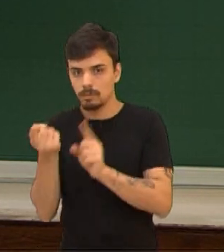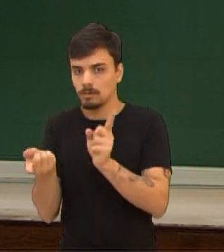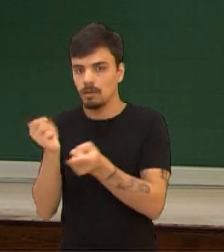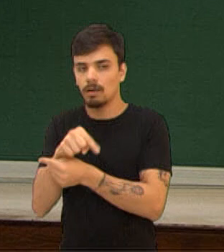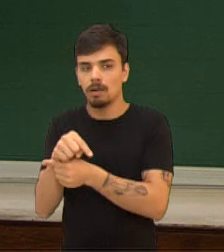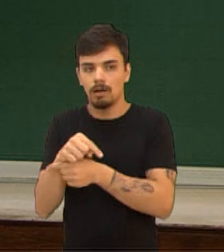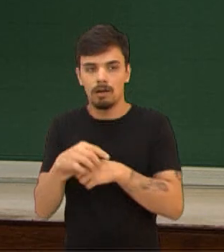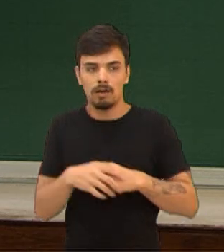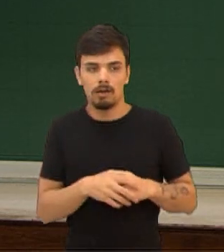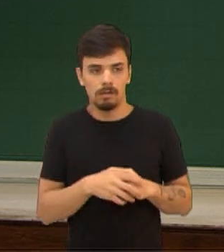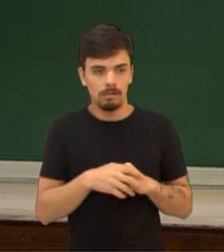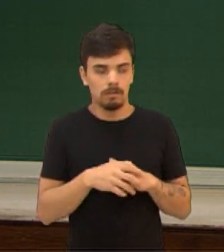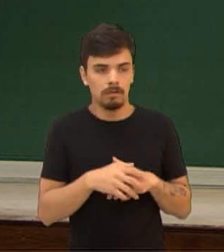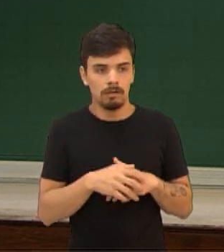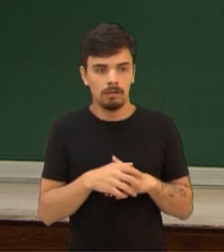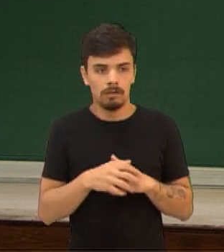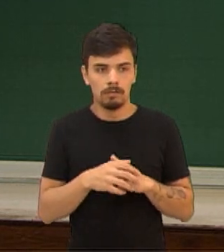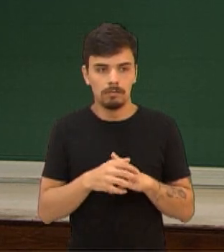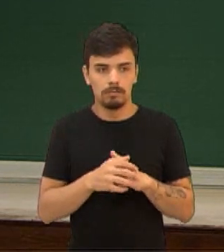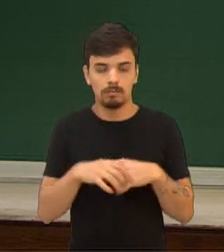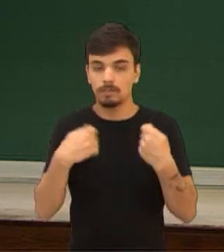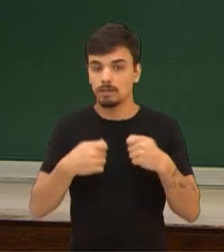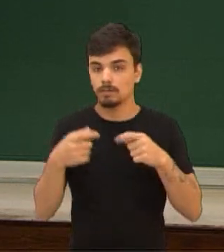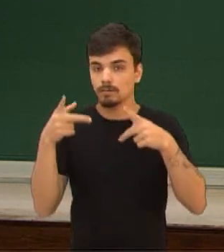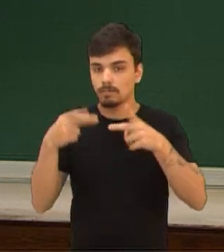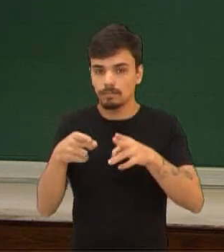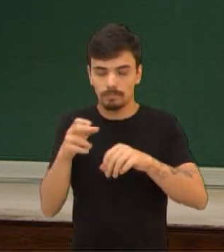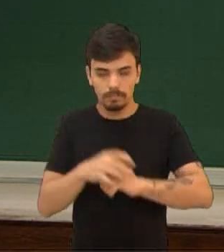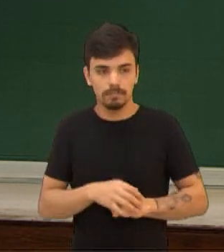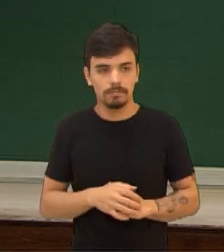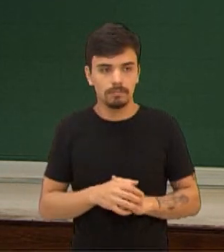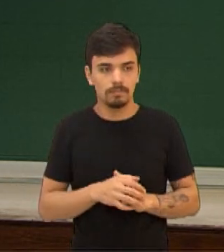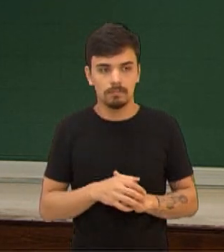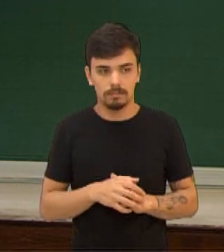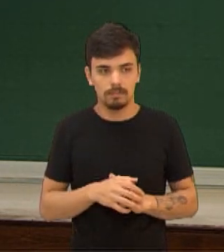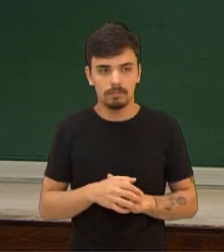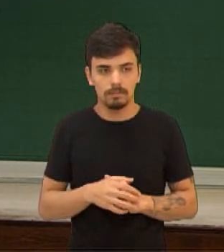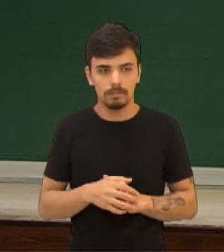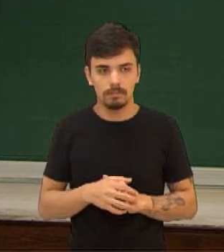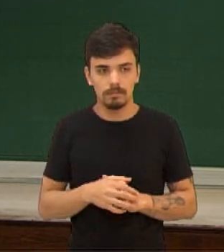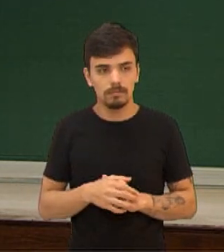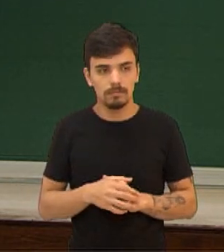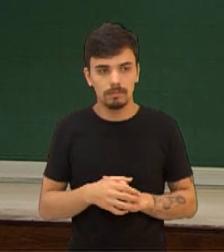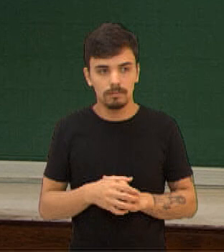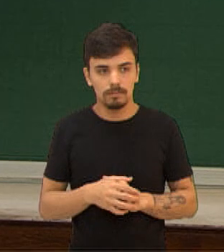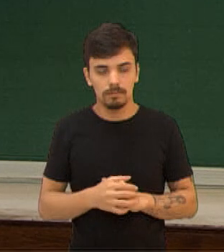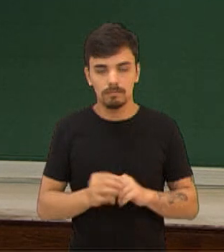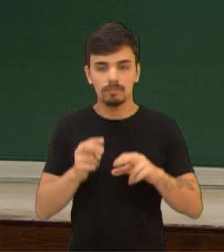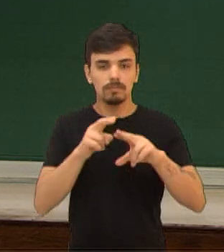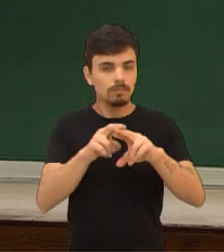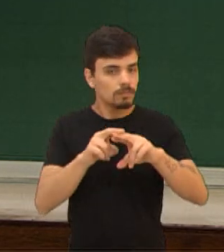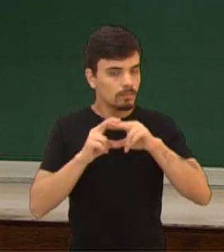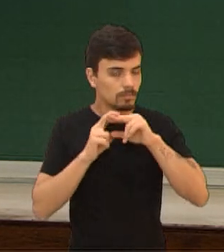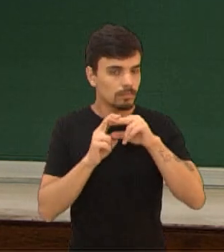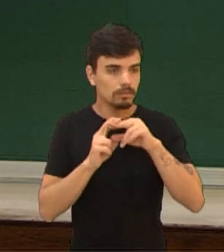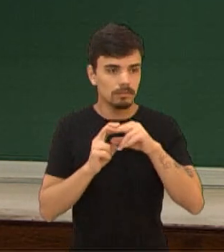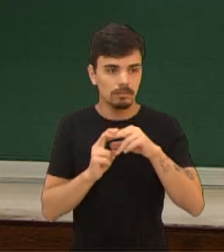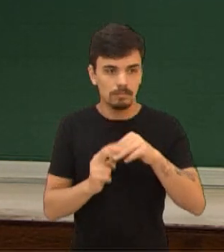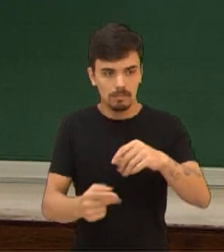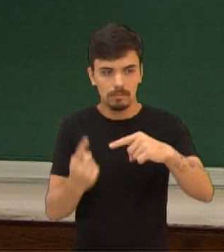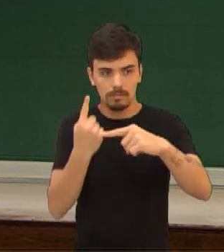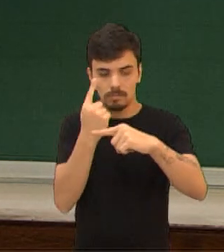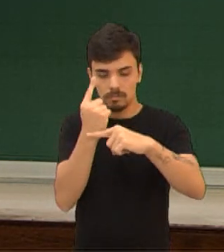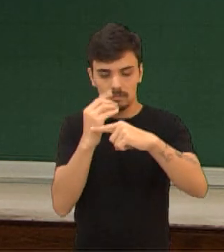1 sobre 30, tem que ser igual ao inverso da capacitância equivalente. Portanto, 1 sobre a